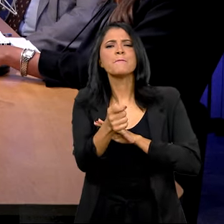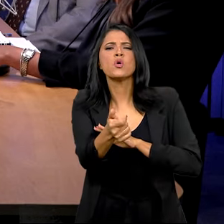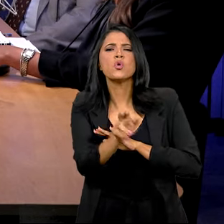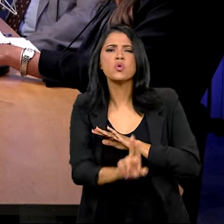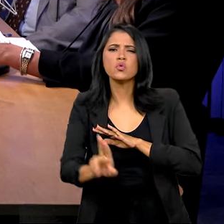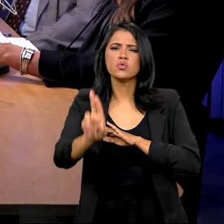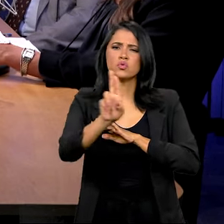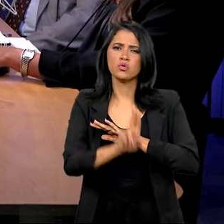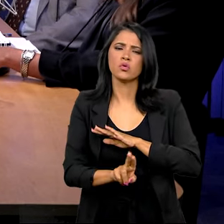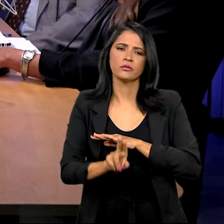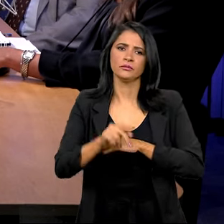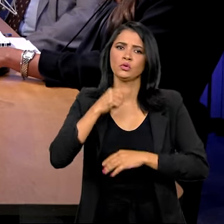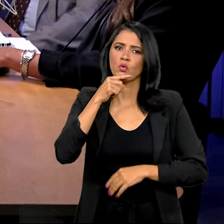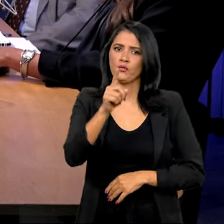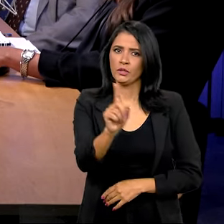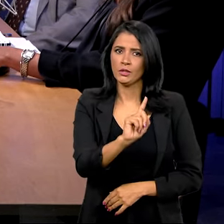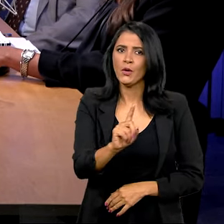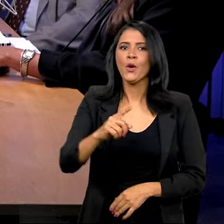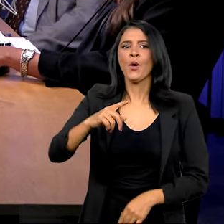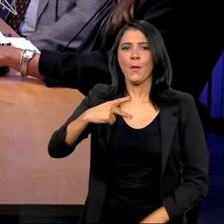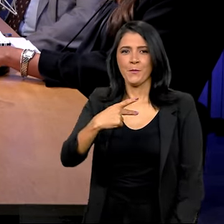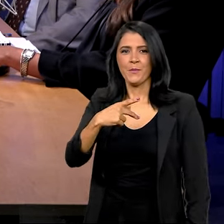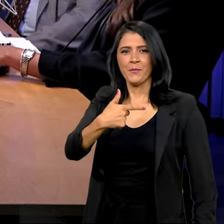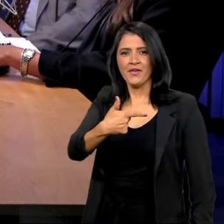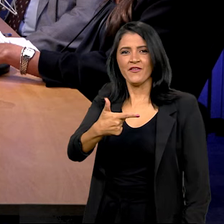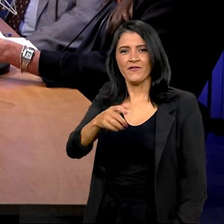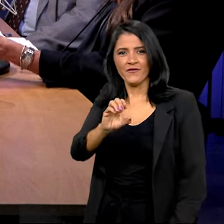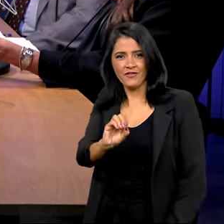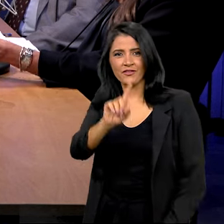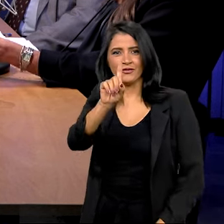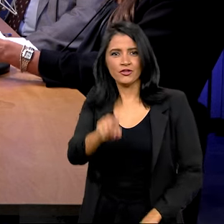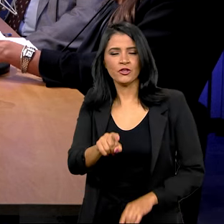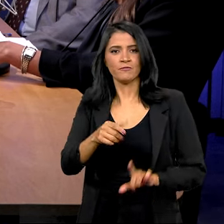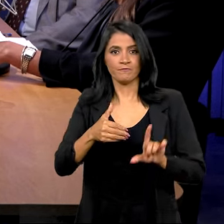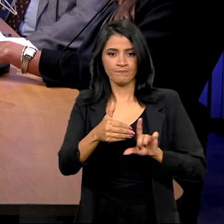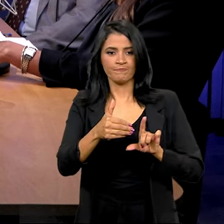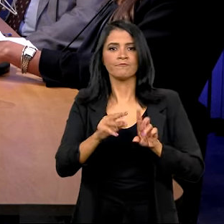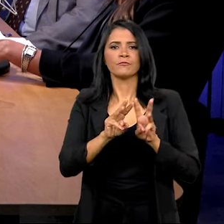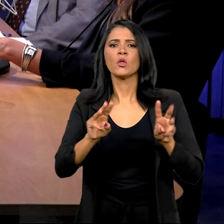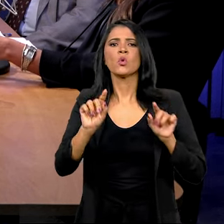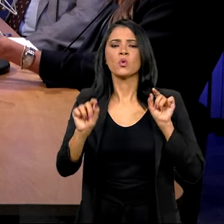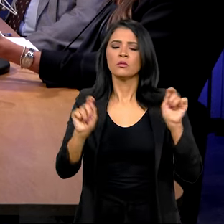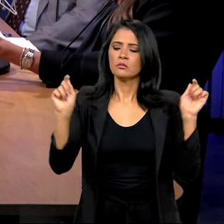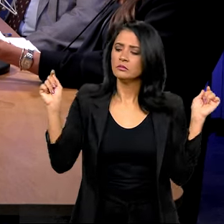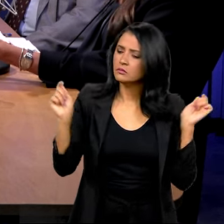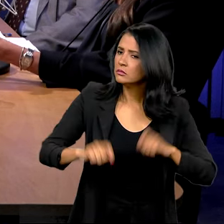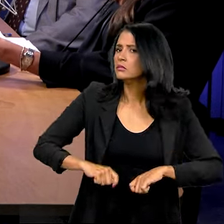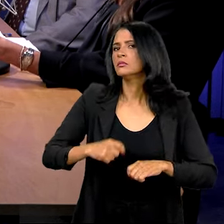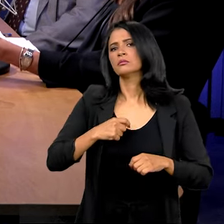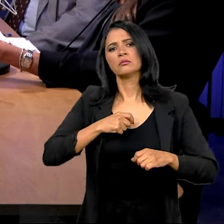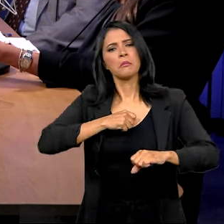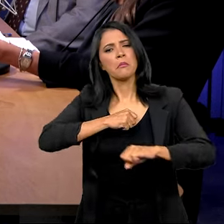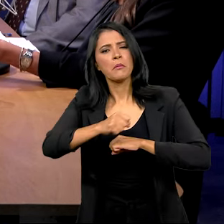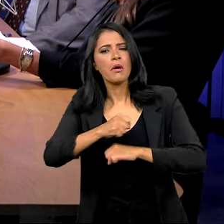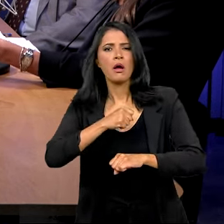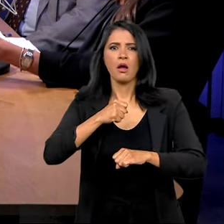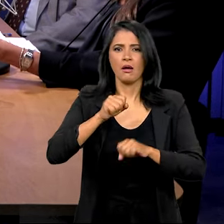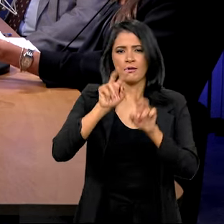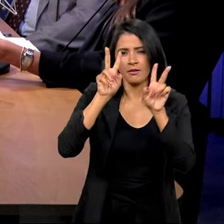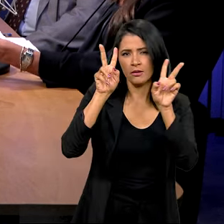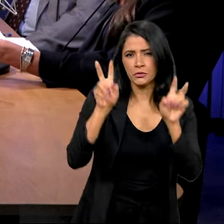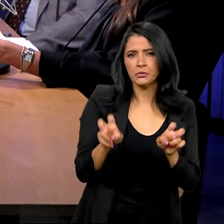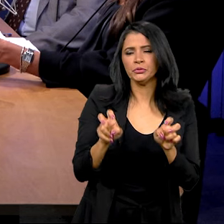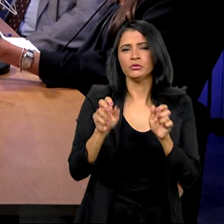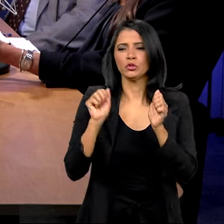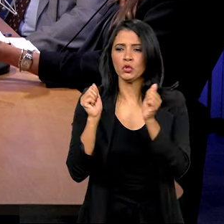eh Sem dúvida nenhuma o p20 vai ser uma plataforma que vai possibilitar o debate sobre